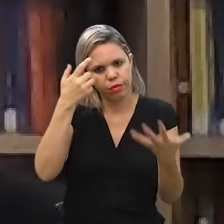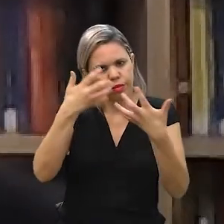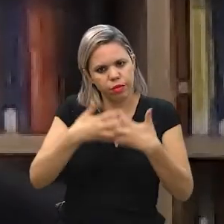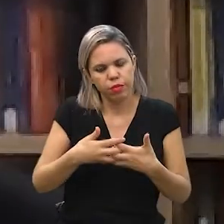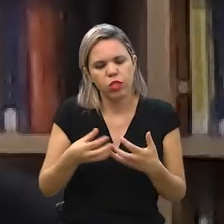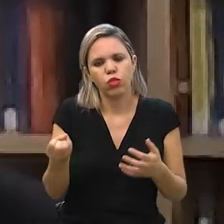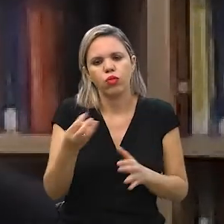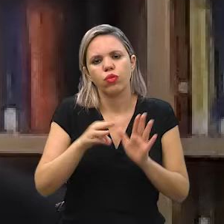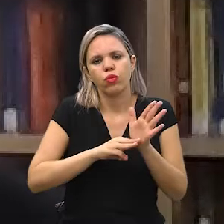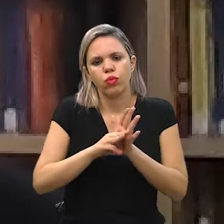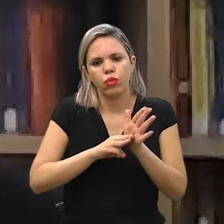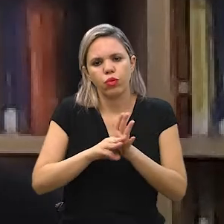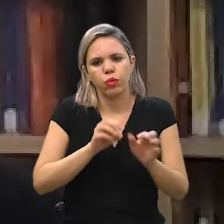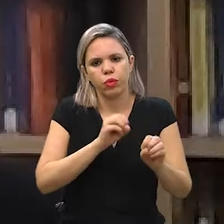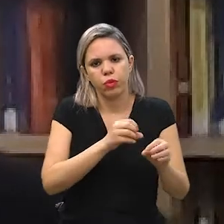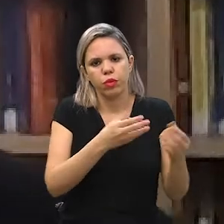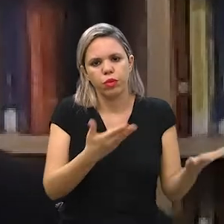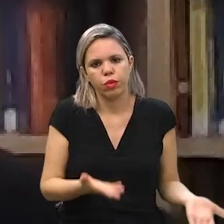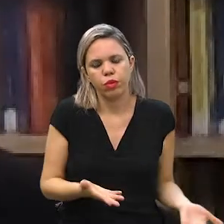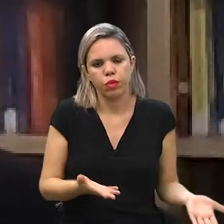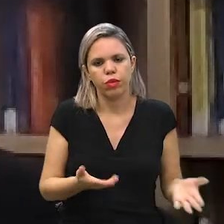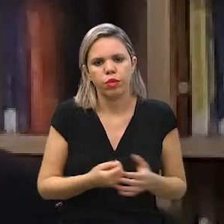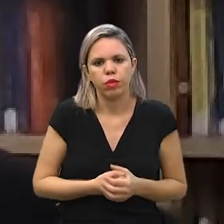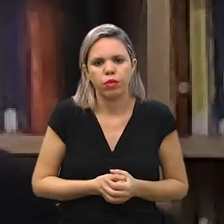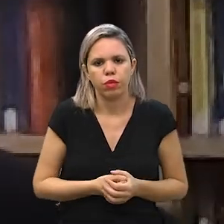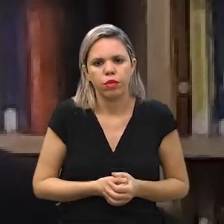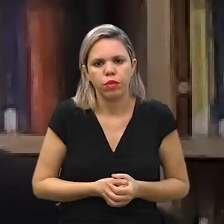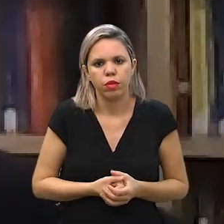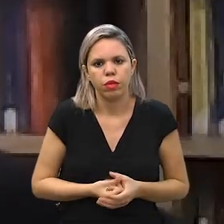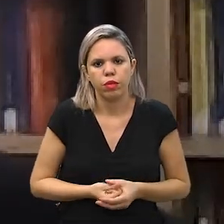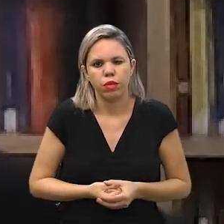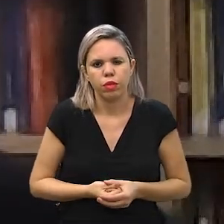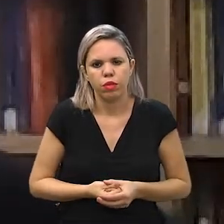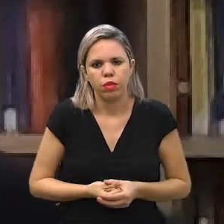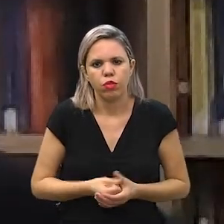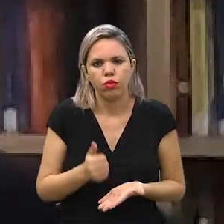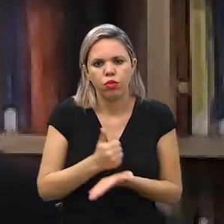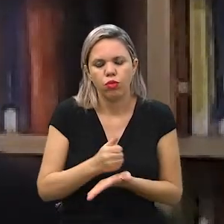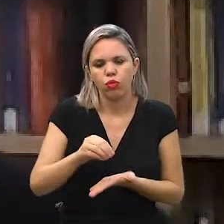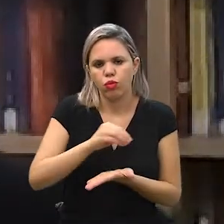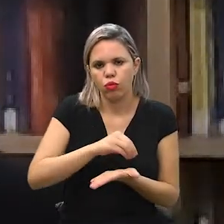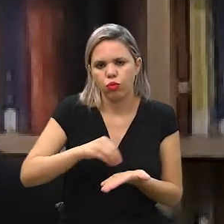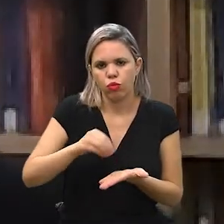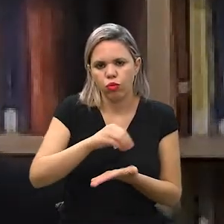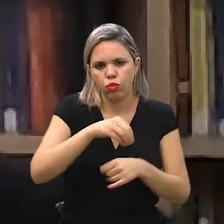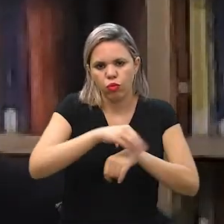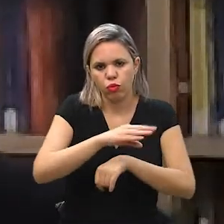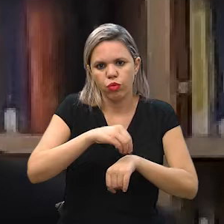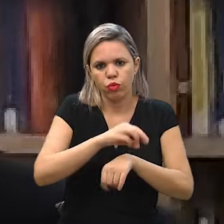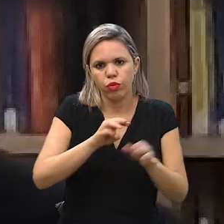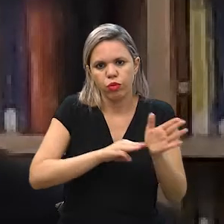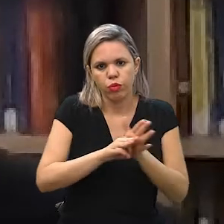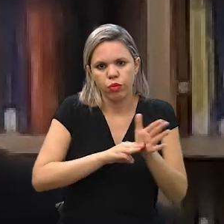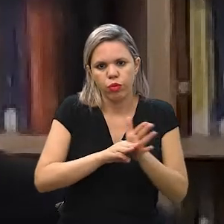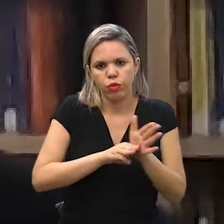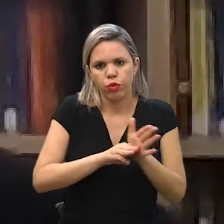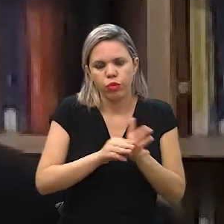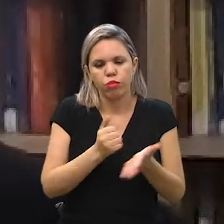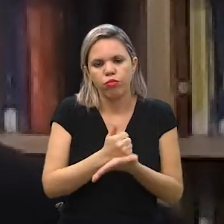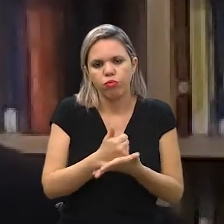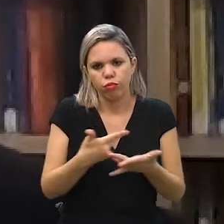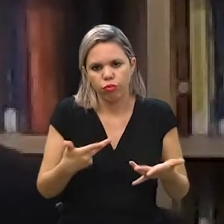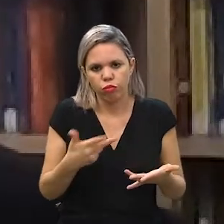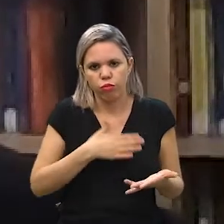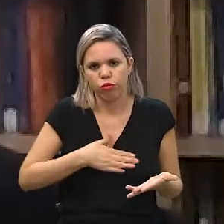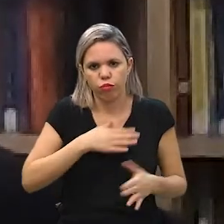novos métodos para ensinar. Que explore talvez um jogo, entendeu? Que traga metodologia de gamificação,